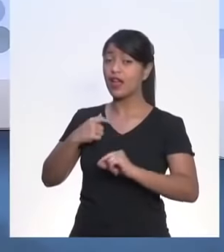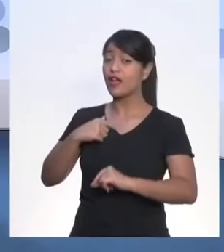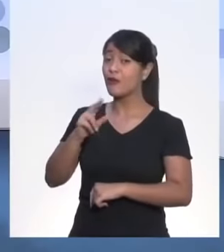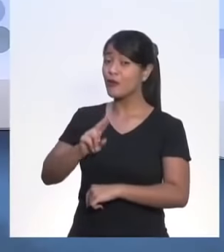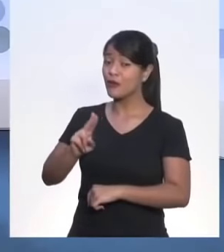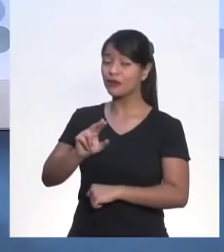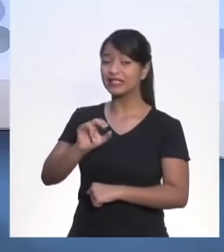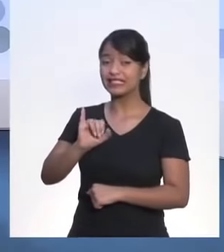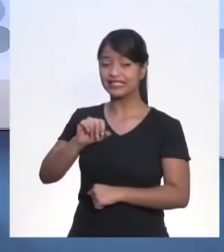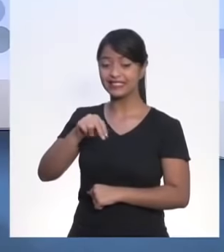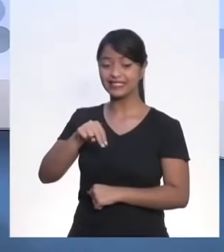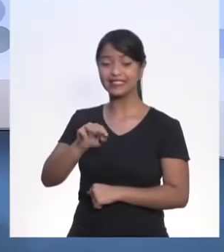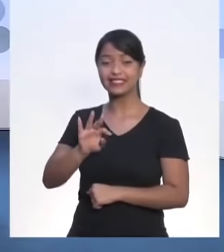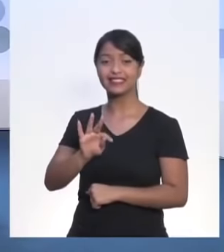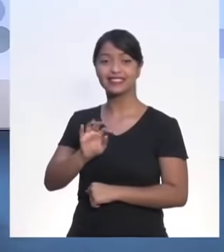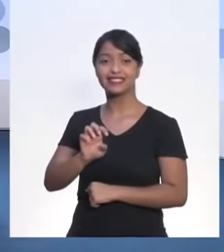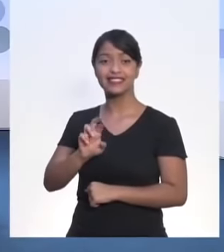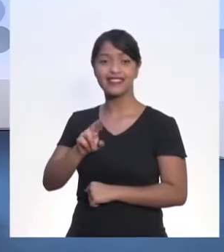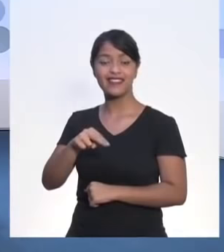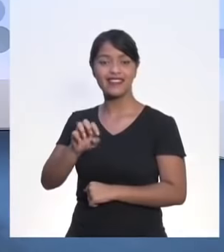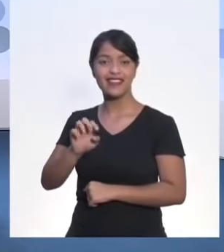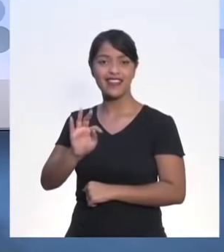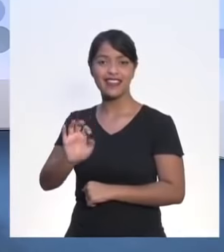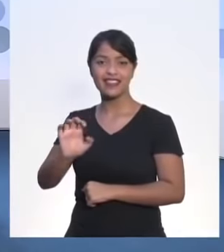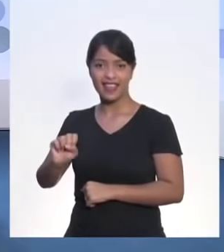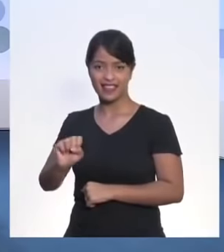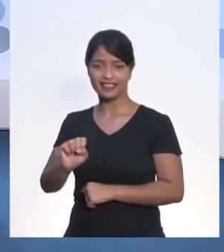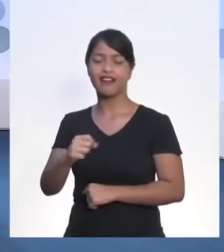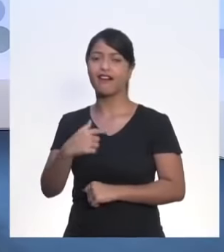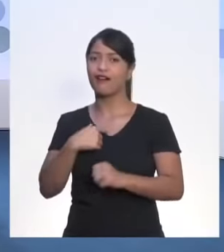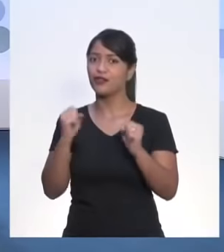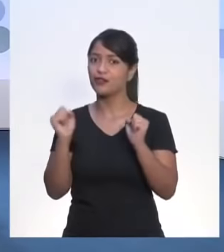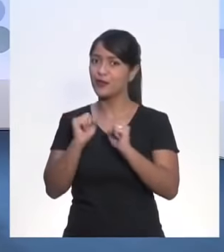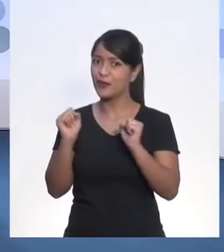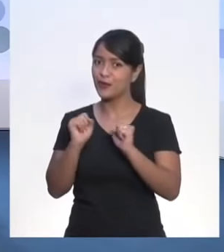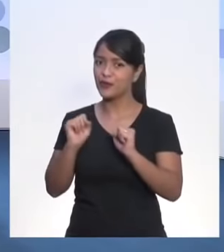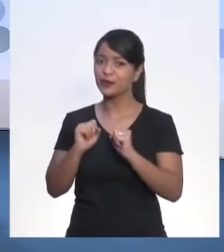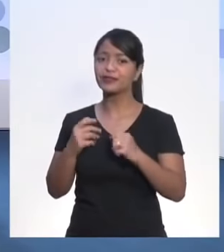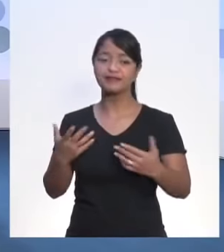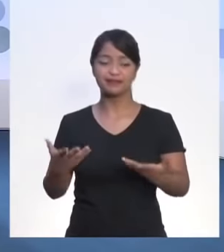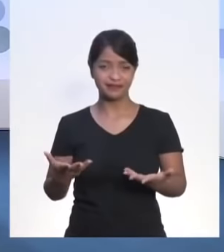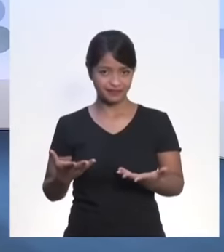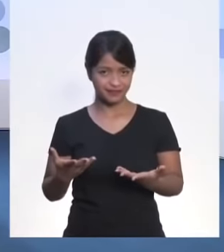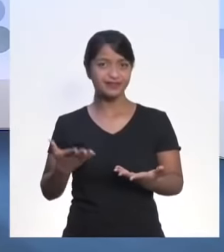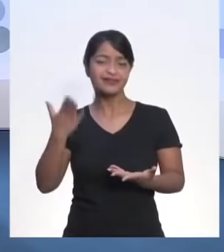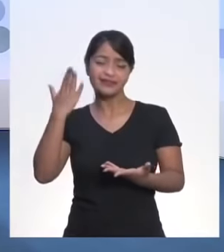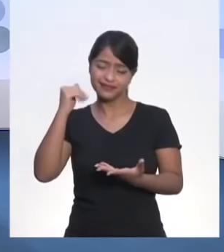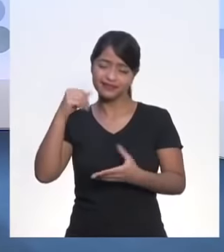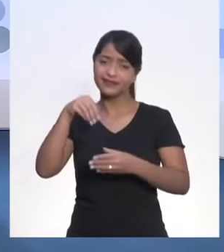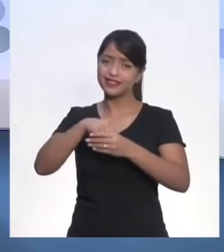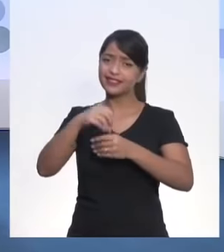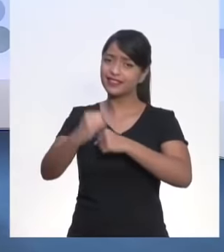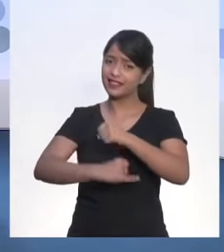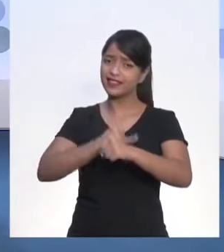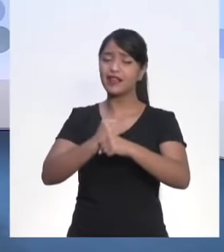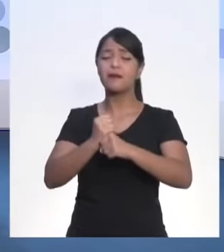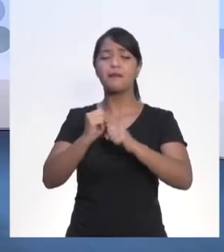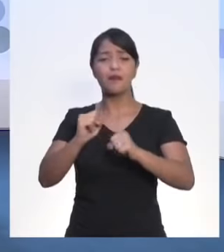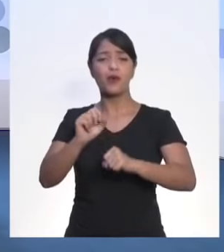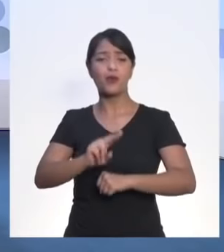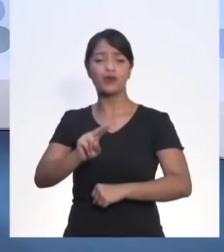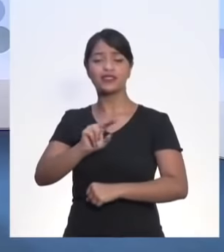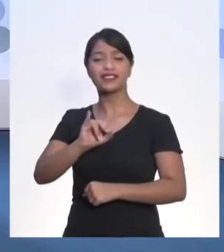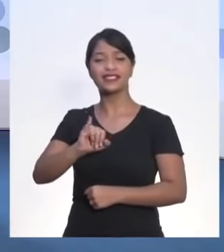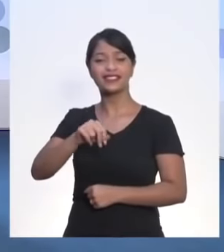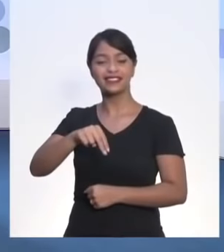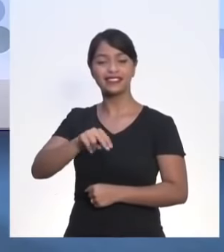internetês. Aí eu adoro. Boa, Bru! É uma licença, não é? Dentro da internet, a gente pode usar o internetês. Muito